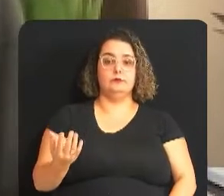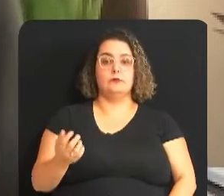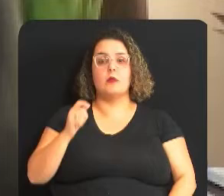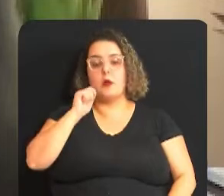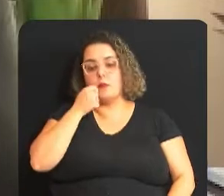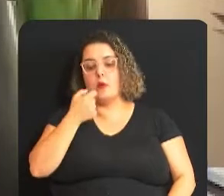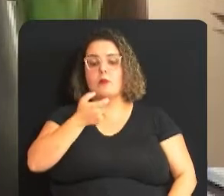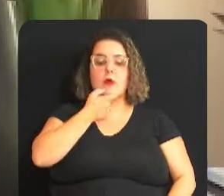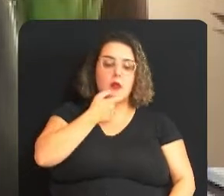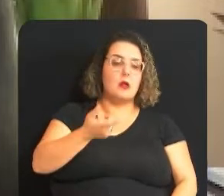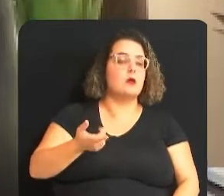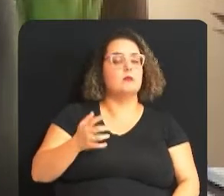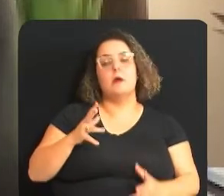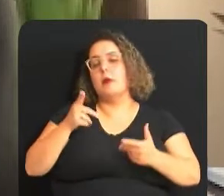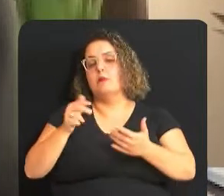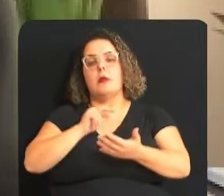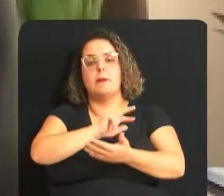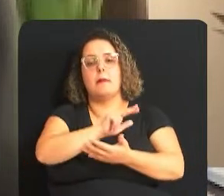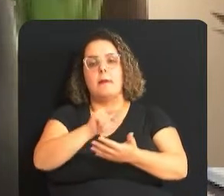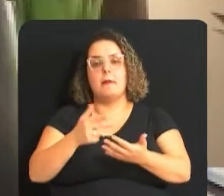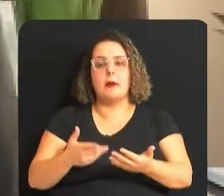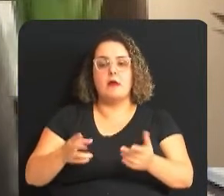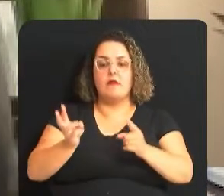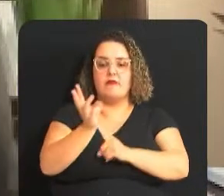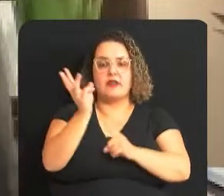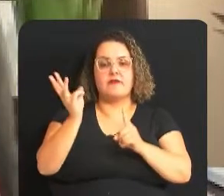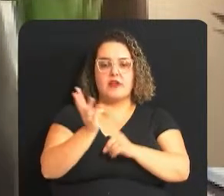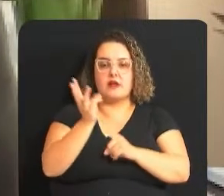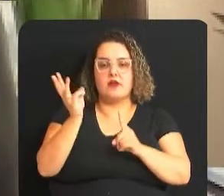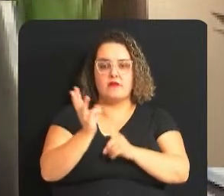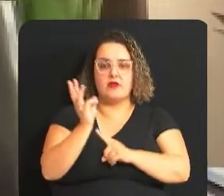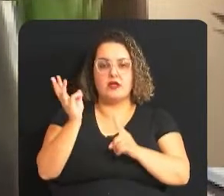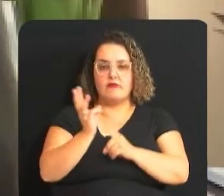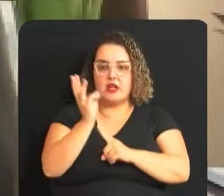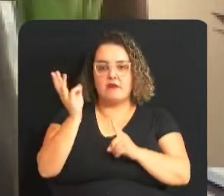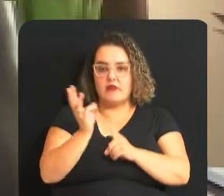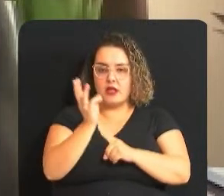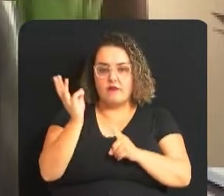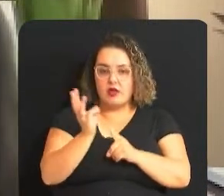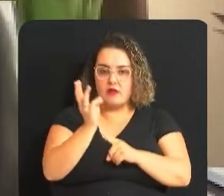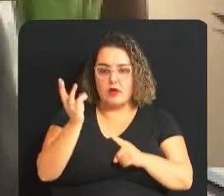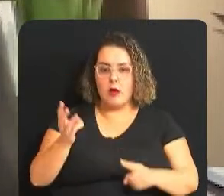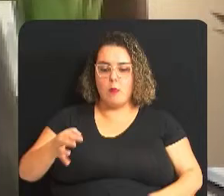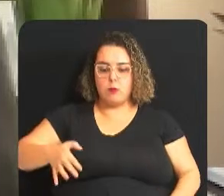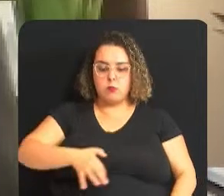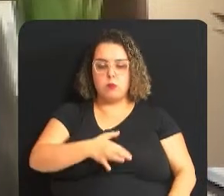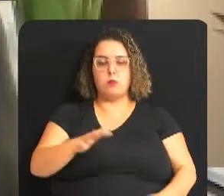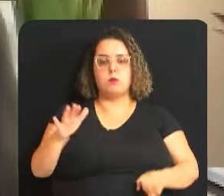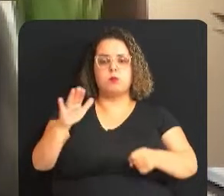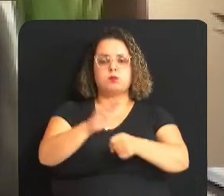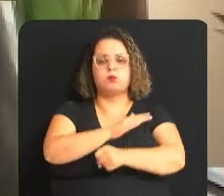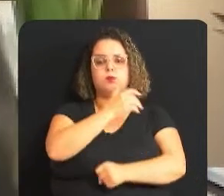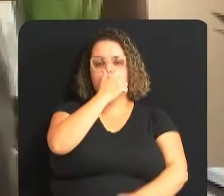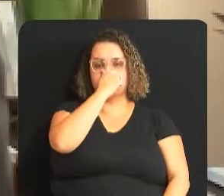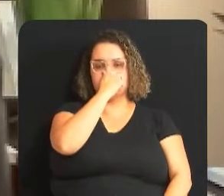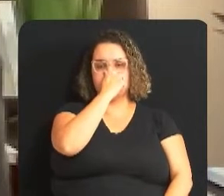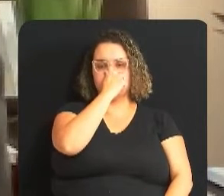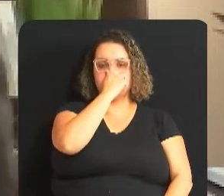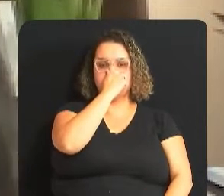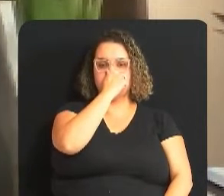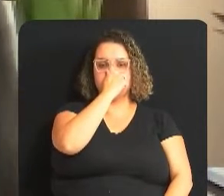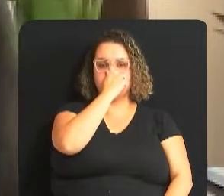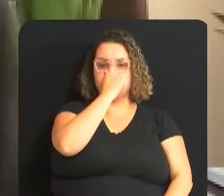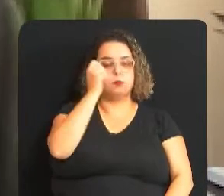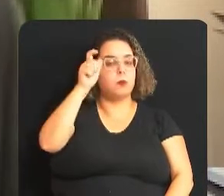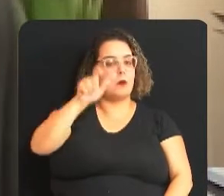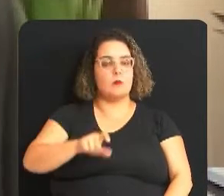bolacha, biscoito, é só farinha, é só derivado de farinha, o intestino entope. E a pessoa não está comendo aquilo